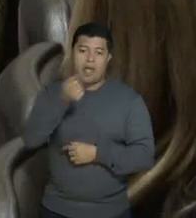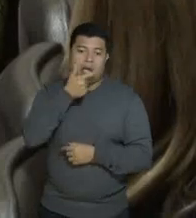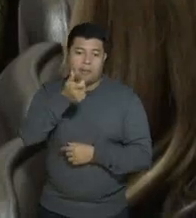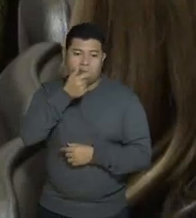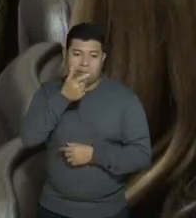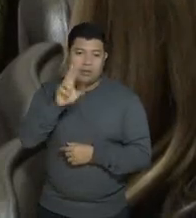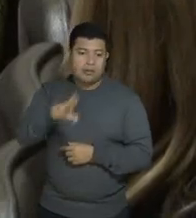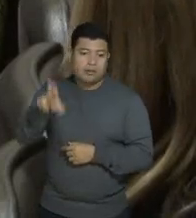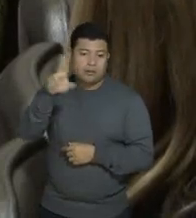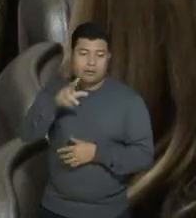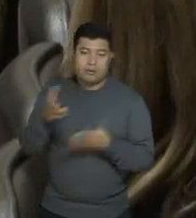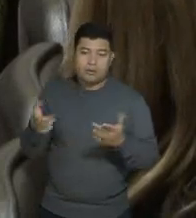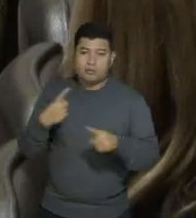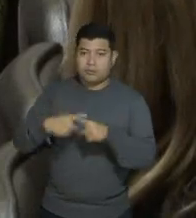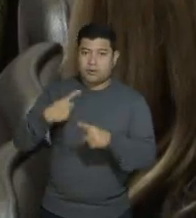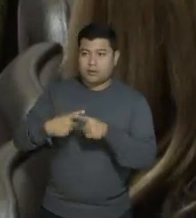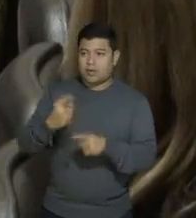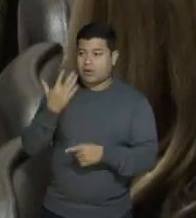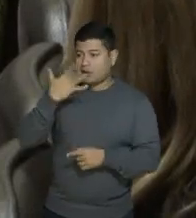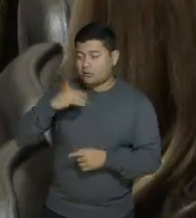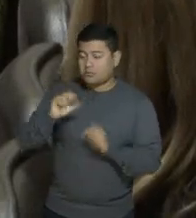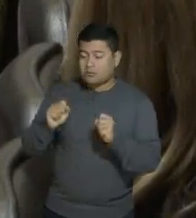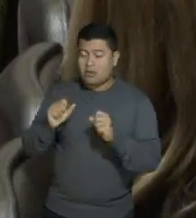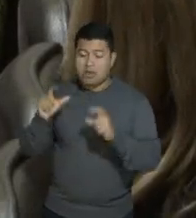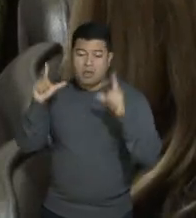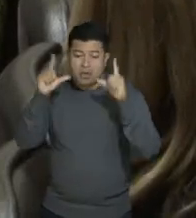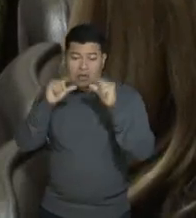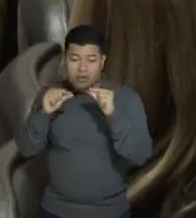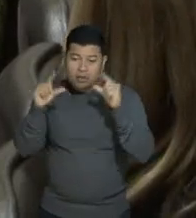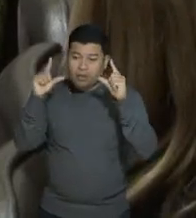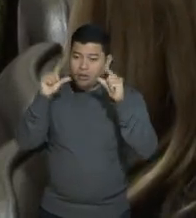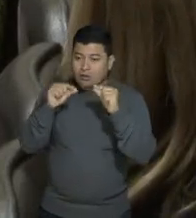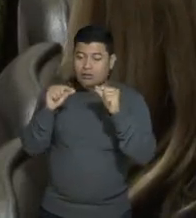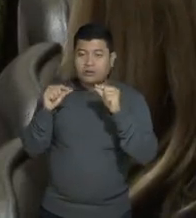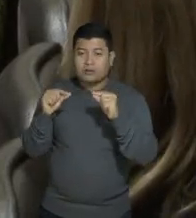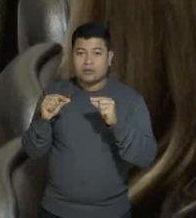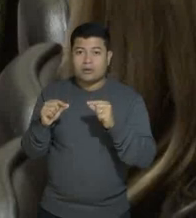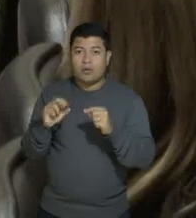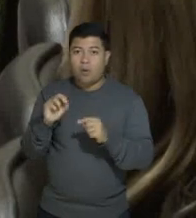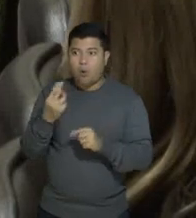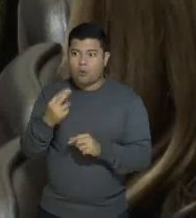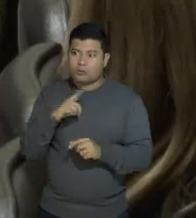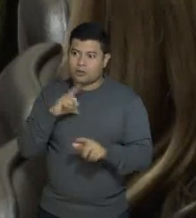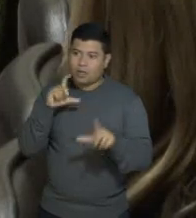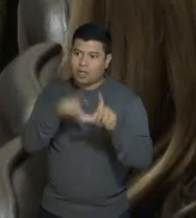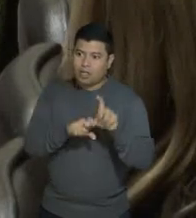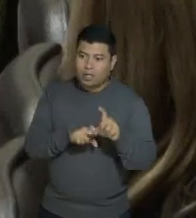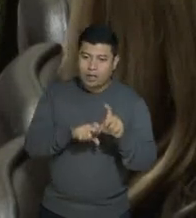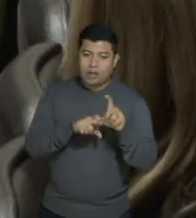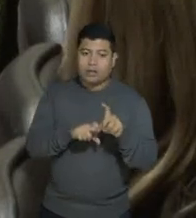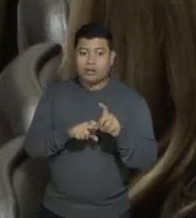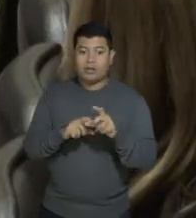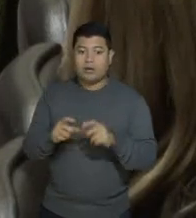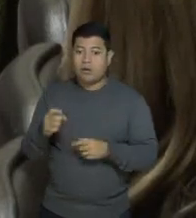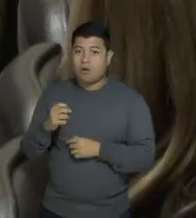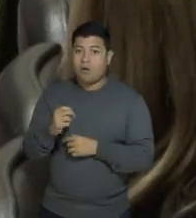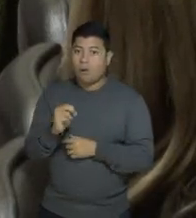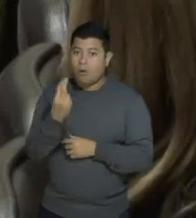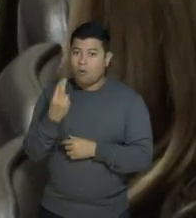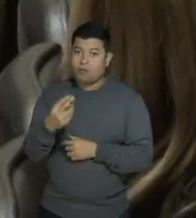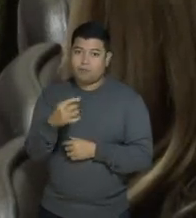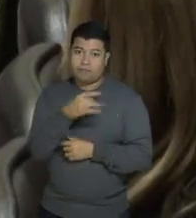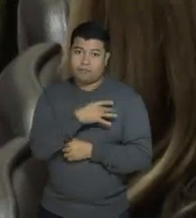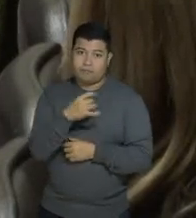conta de deixar a criança sonolenta, da questão da dependência, é um pouco de medo, um pouco de falta de